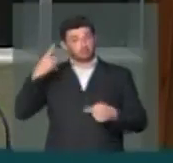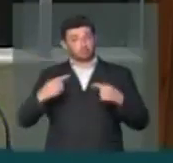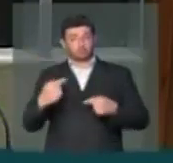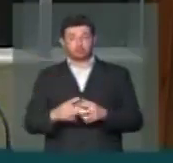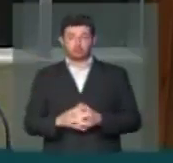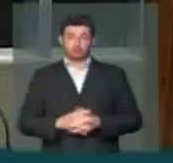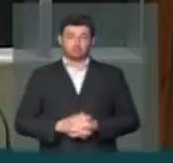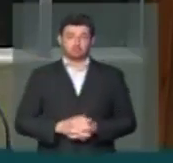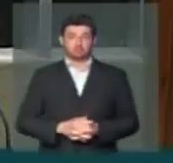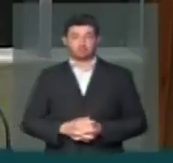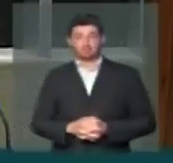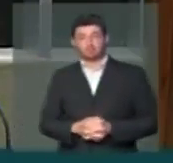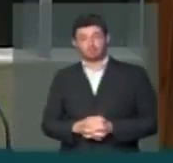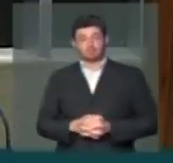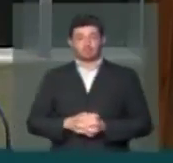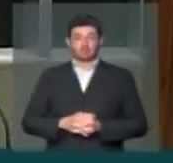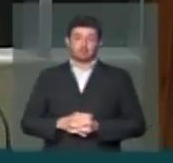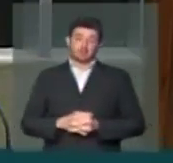política.